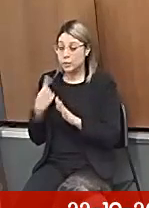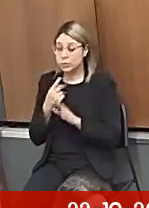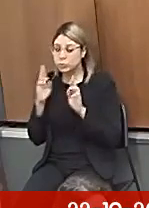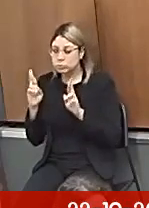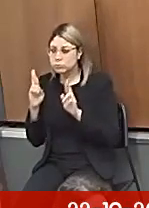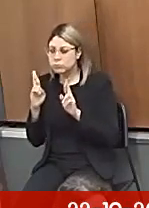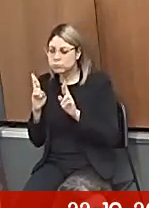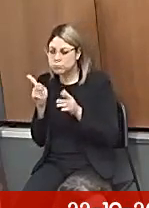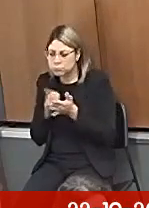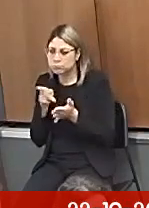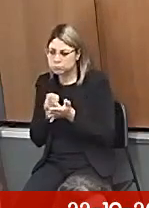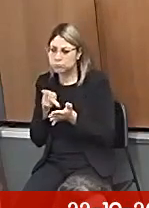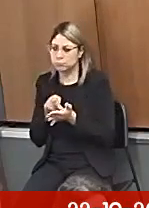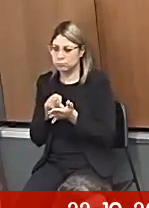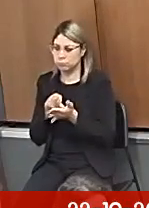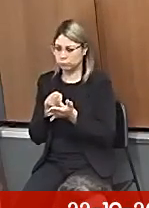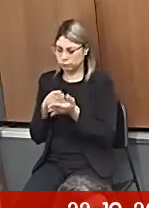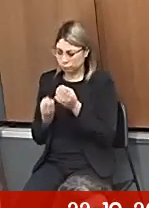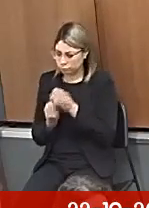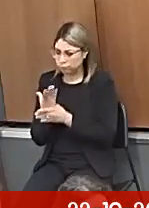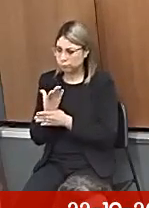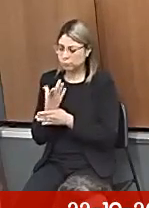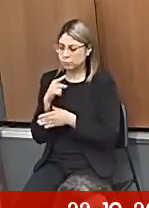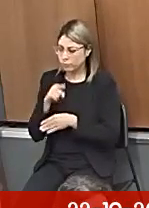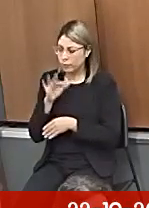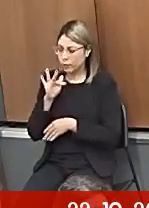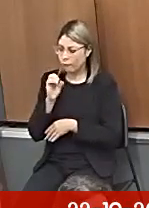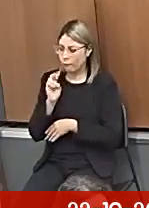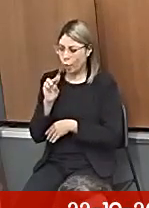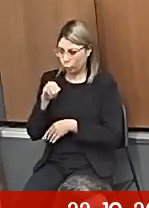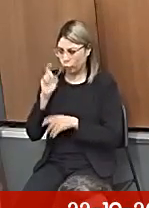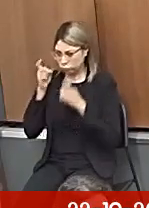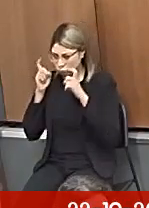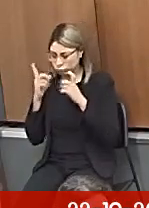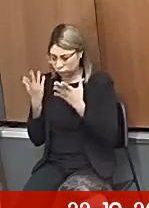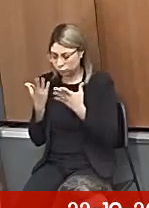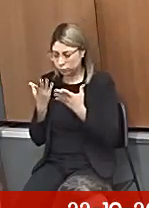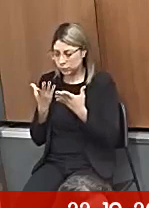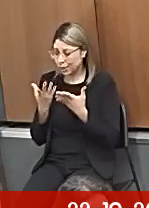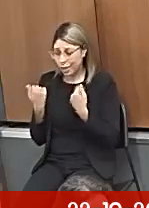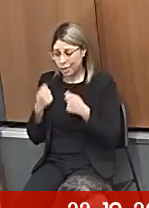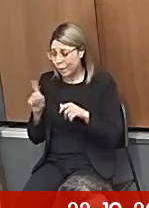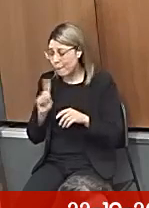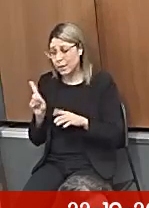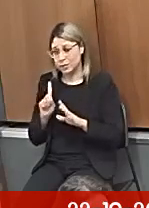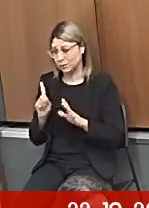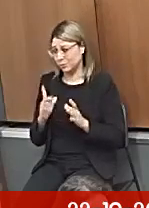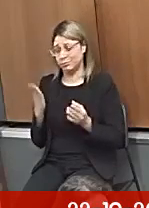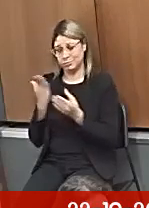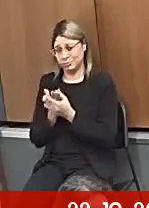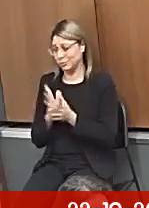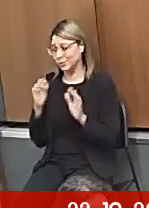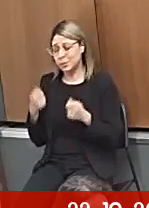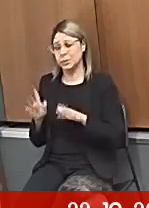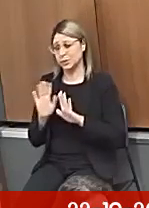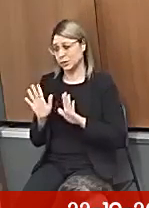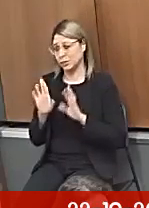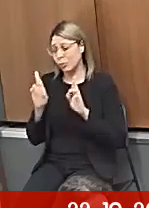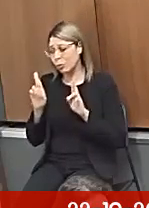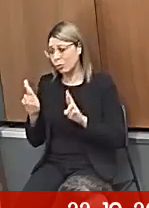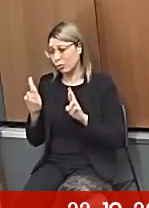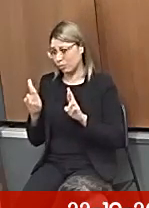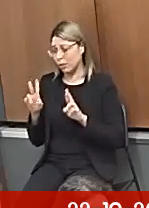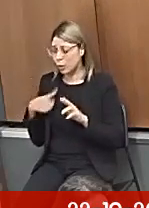de coração aberto mesmo, com a criação desse fórum, que isso não seja necessário, atitudes a chegarem nesse ponto. Que a gente